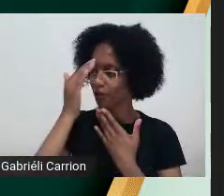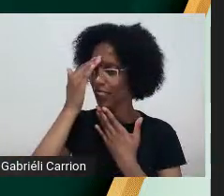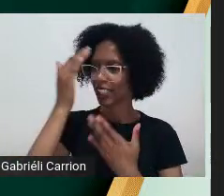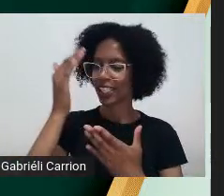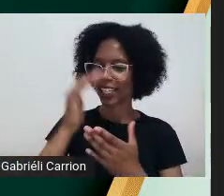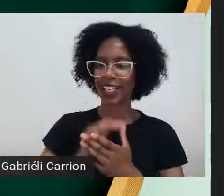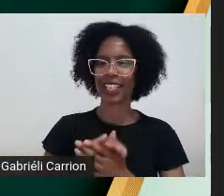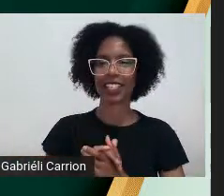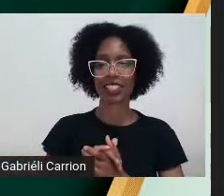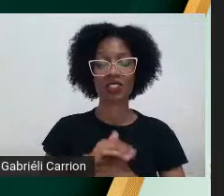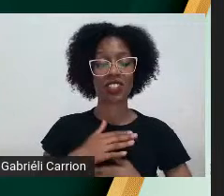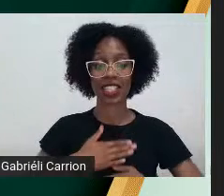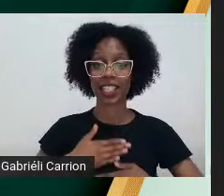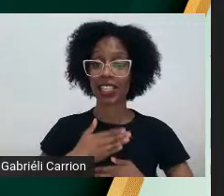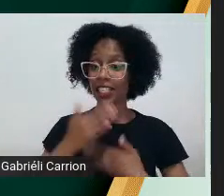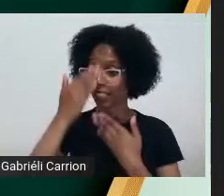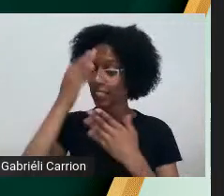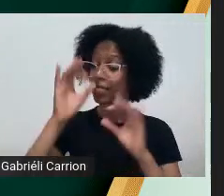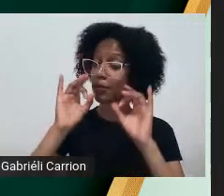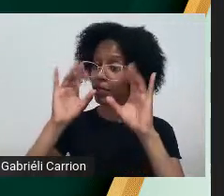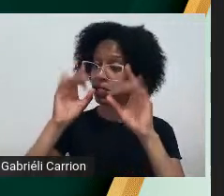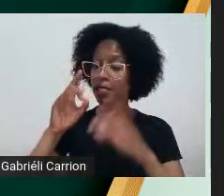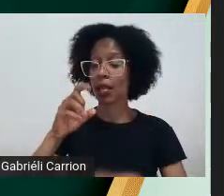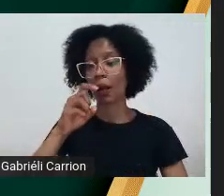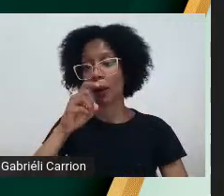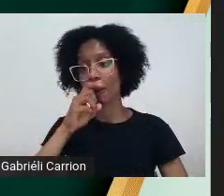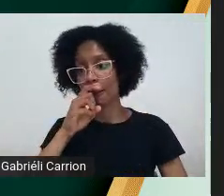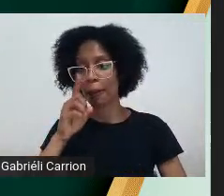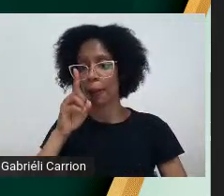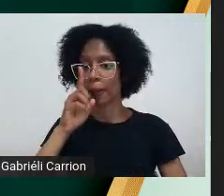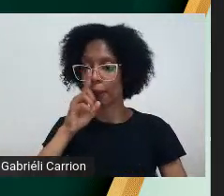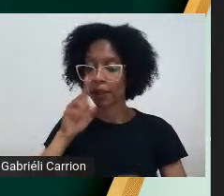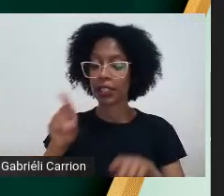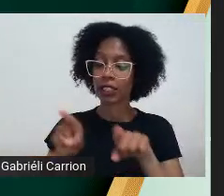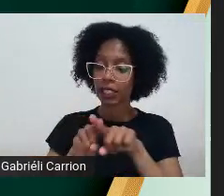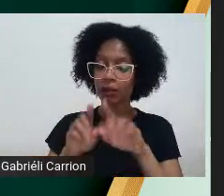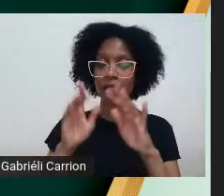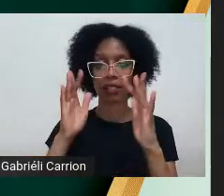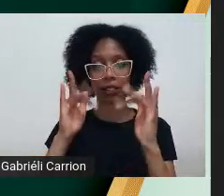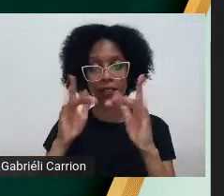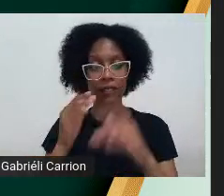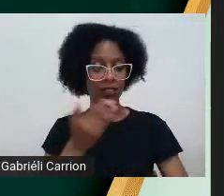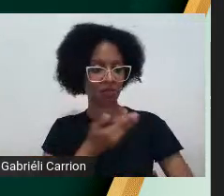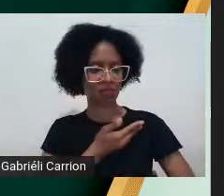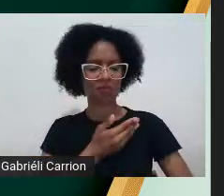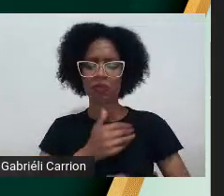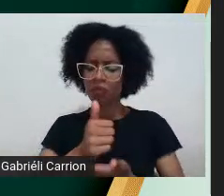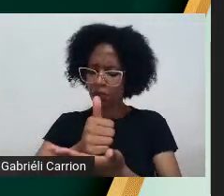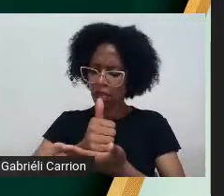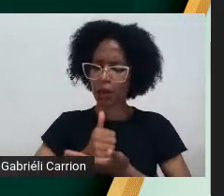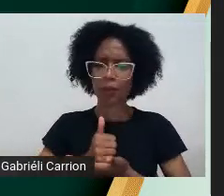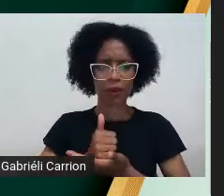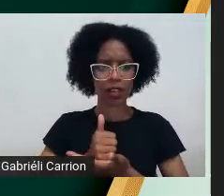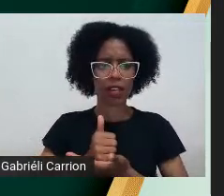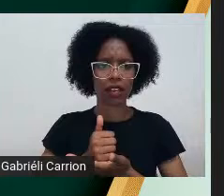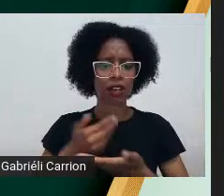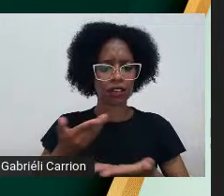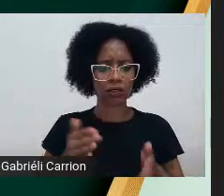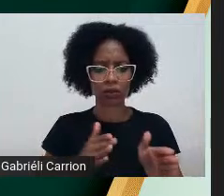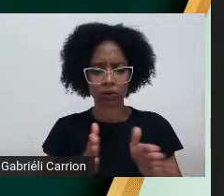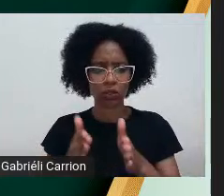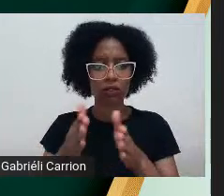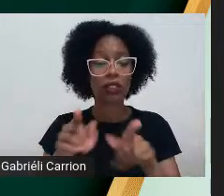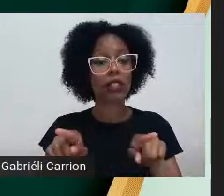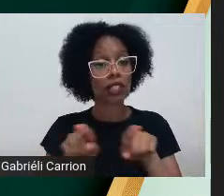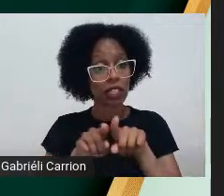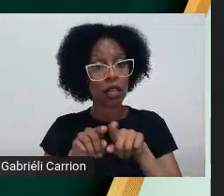de agradecer especialmente aos meus pais, ao meu namorado e aos meus amigos que me apoiaram durante a graduação, aos